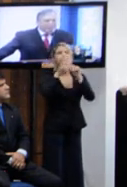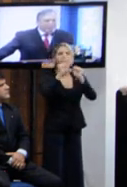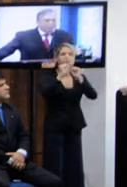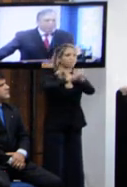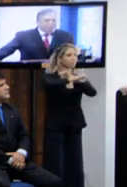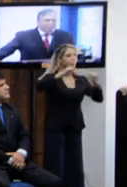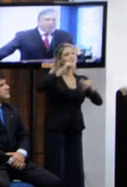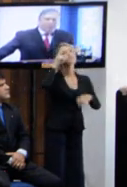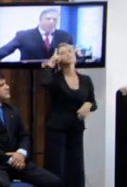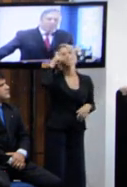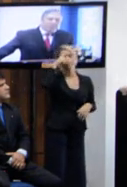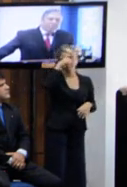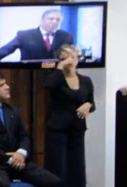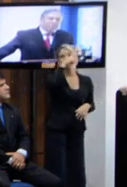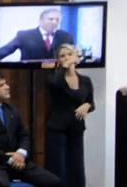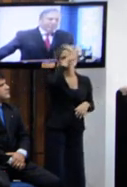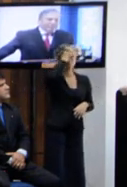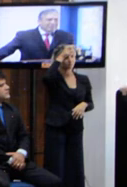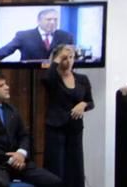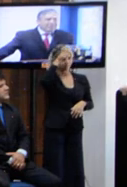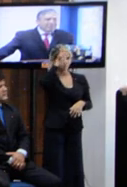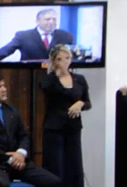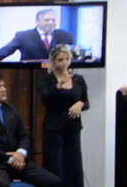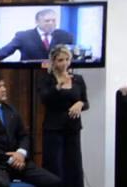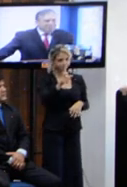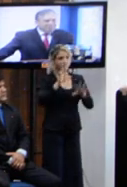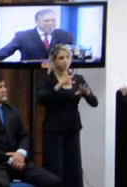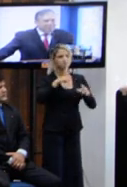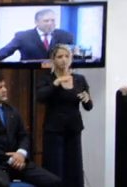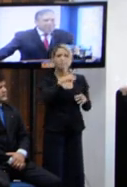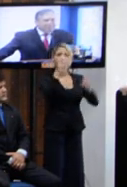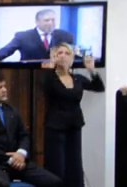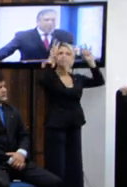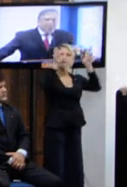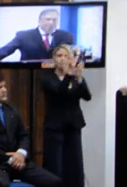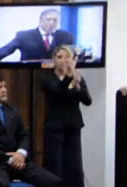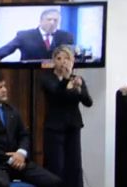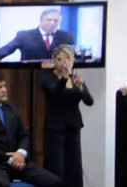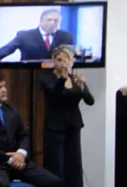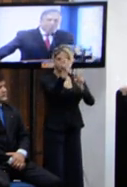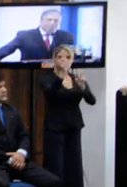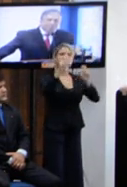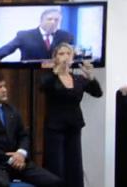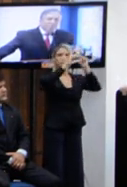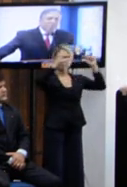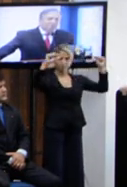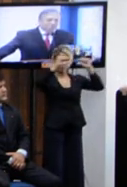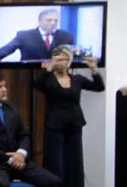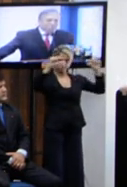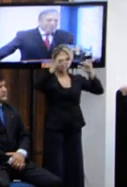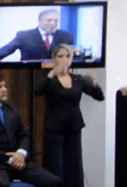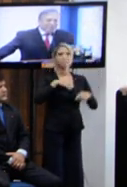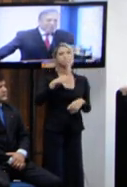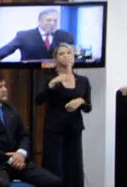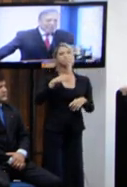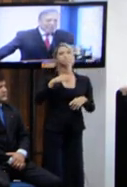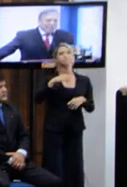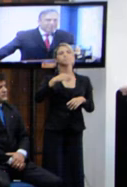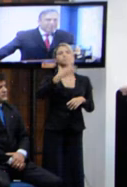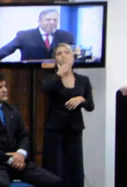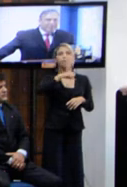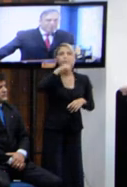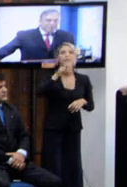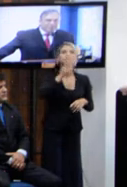mais difíceis. Aí tem uma frase que meu pai sempre fala para mim, que é o seguinte: meu filho, o que não te mata, te